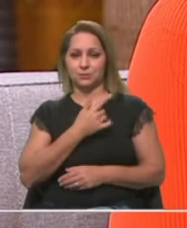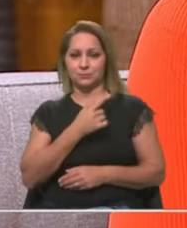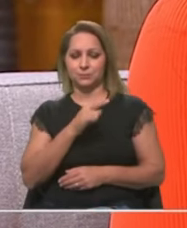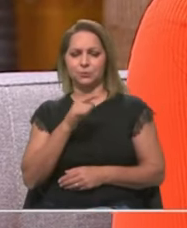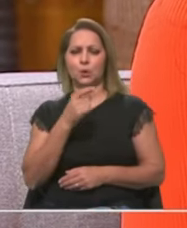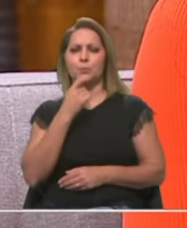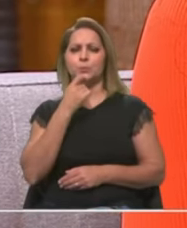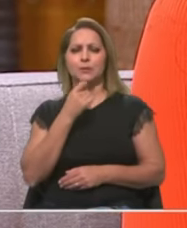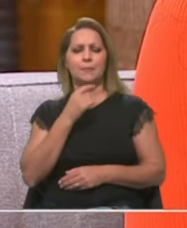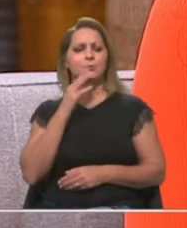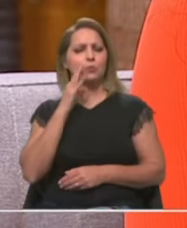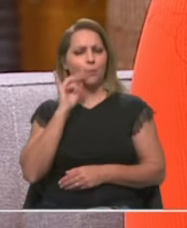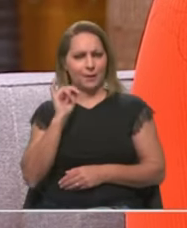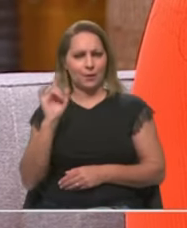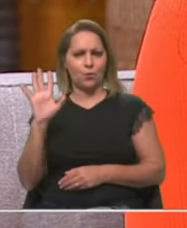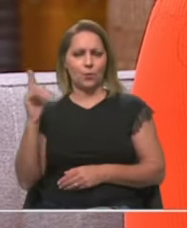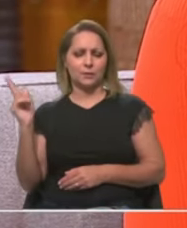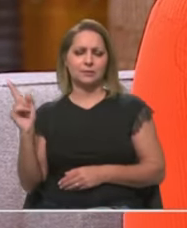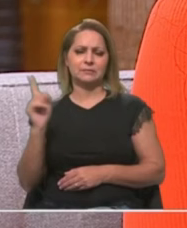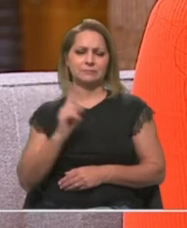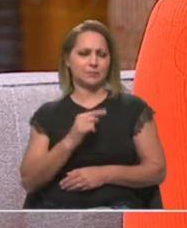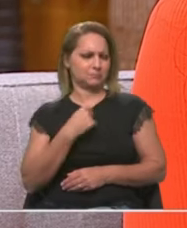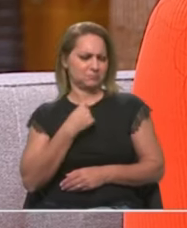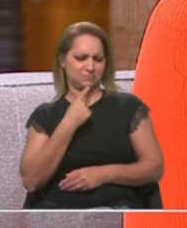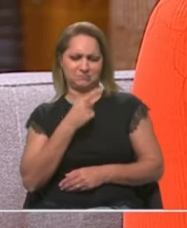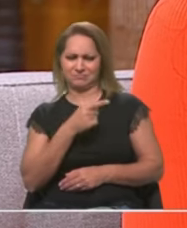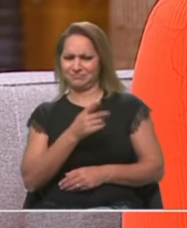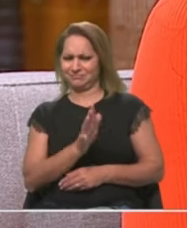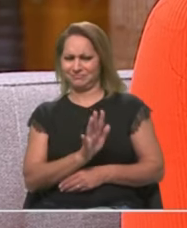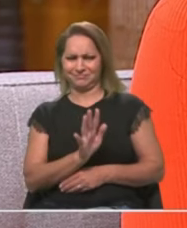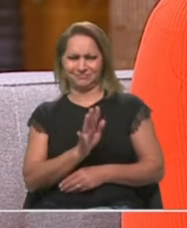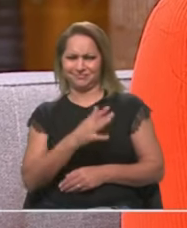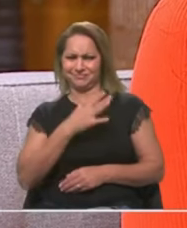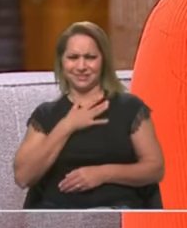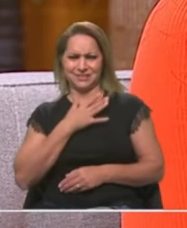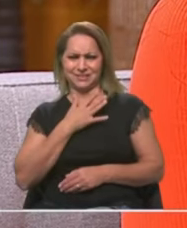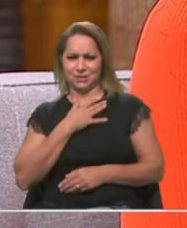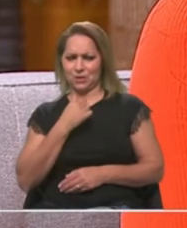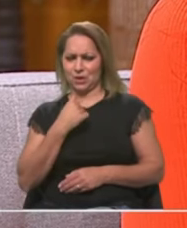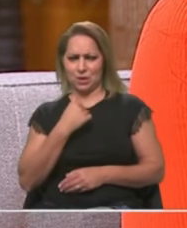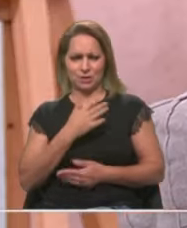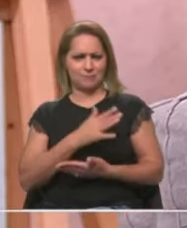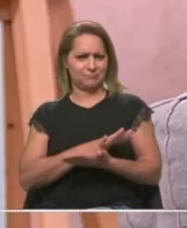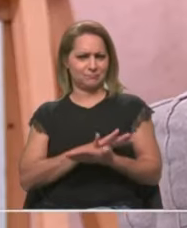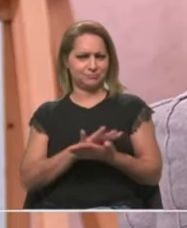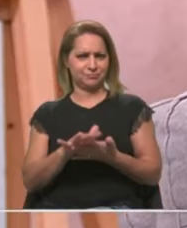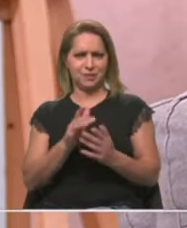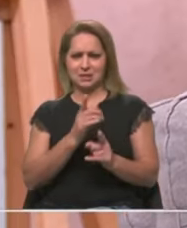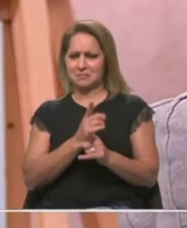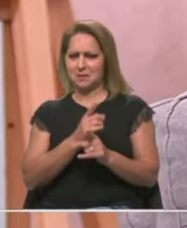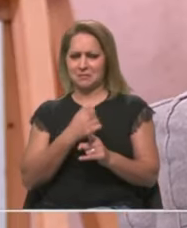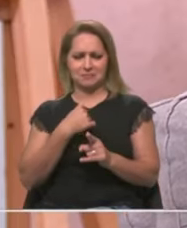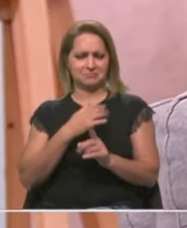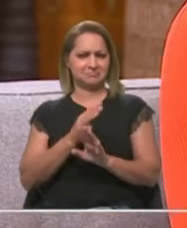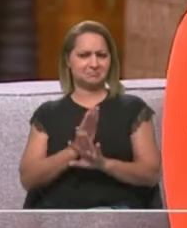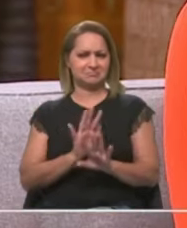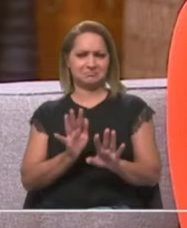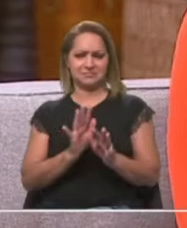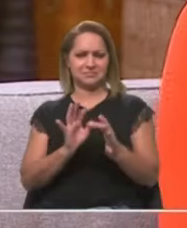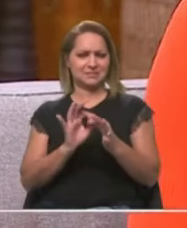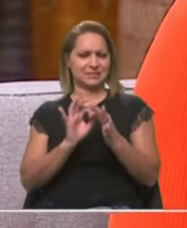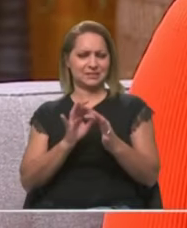ao teu pai quando ele esteve cá. E ele, não, ela não está nem aí. Não está nem aí. Não está uma mesmo, relação, não está nem aí.